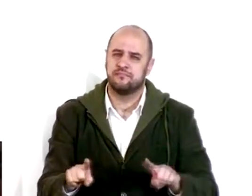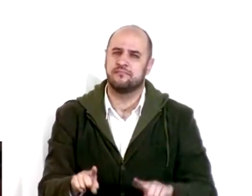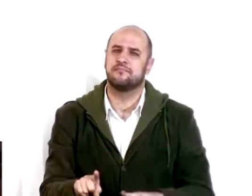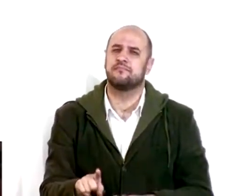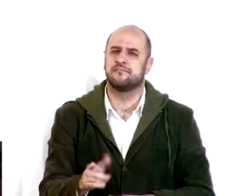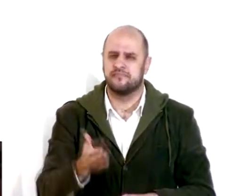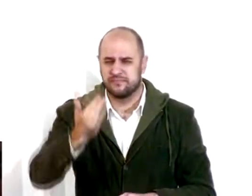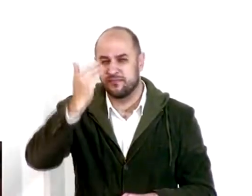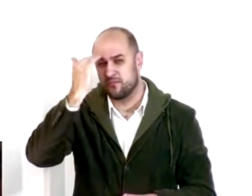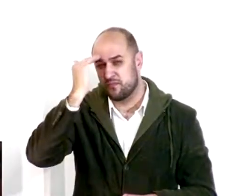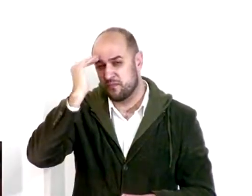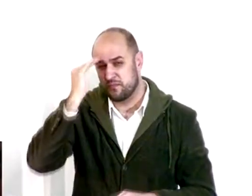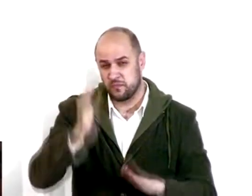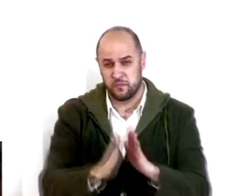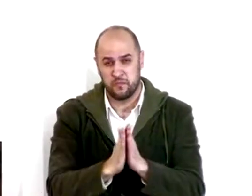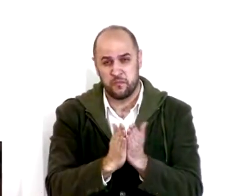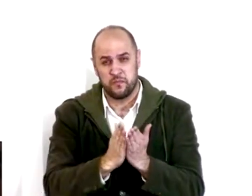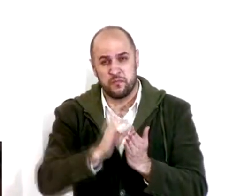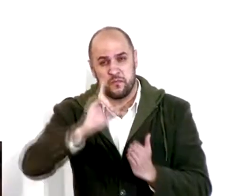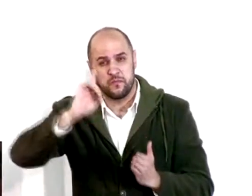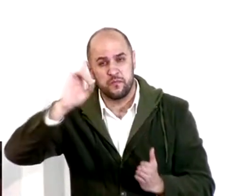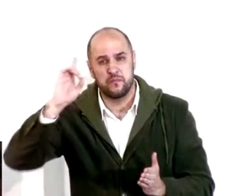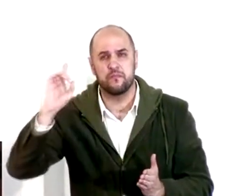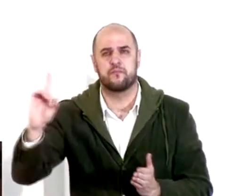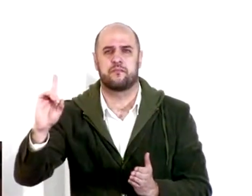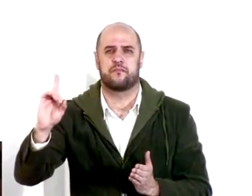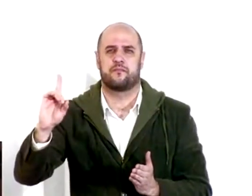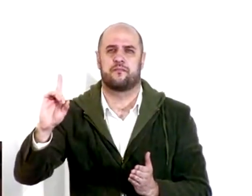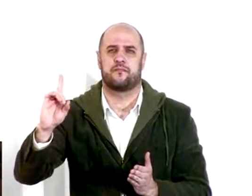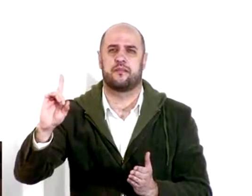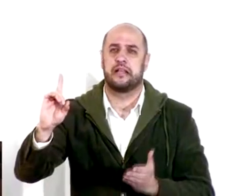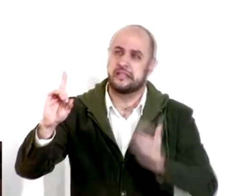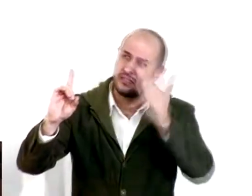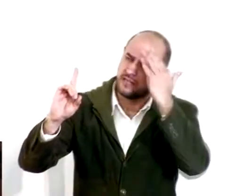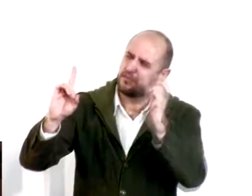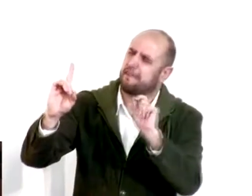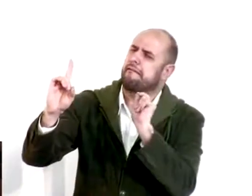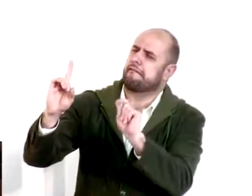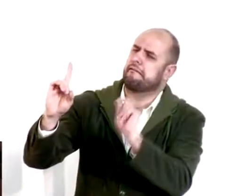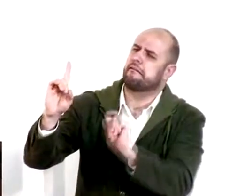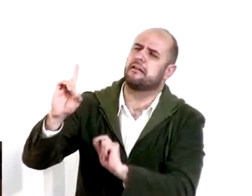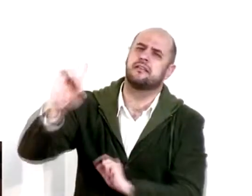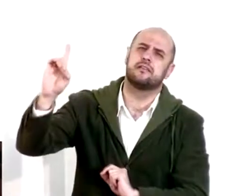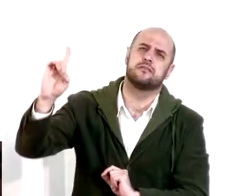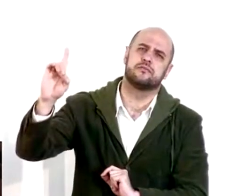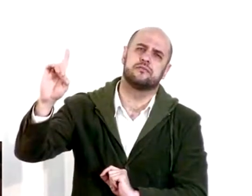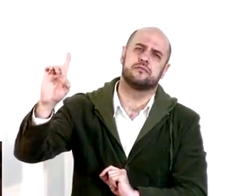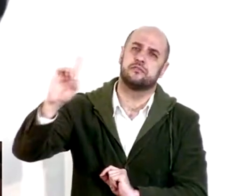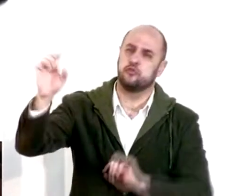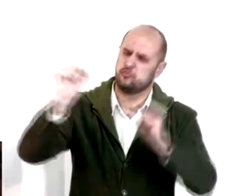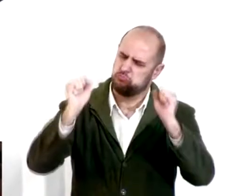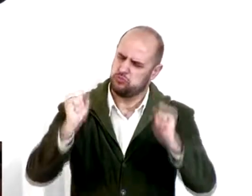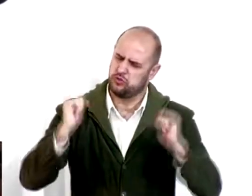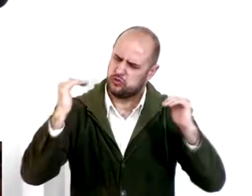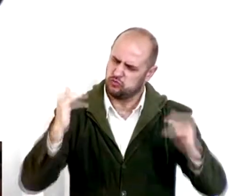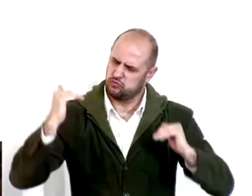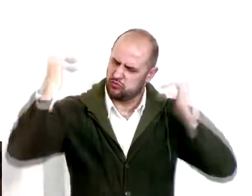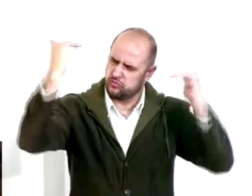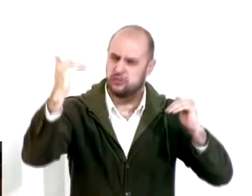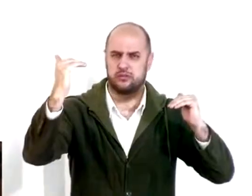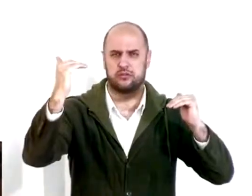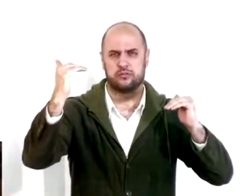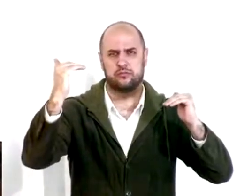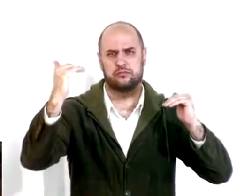pela palavra a respeito de quem é Deus, a sua autoridade, o seu soberano poder sobre tudo e